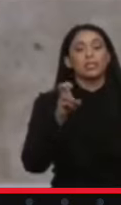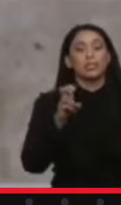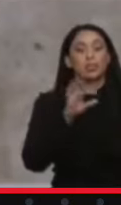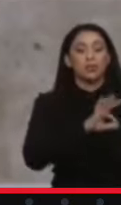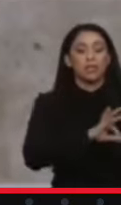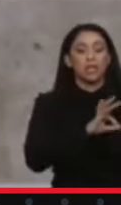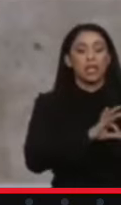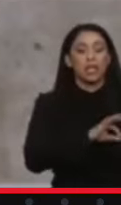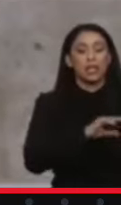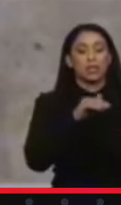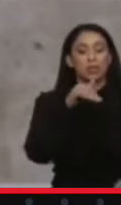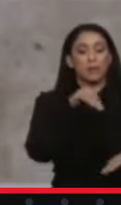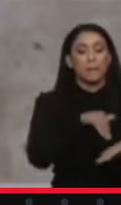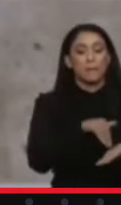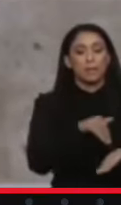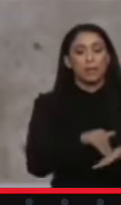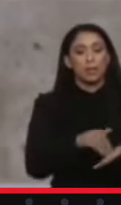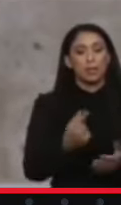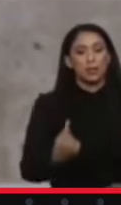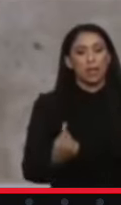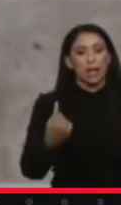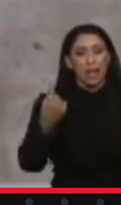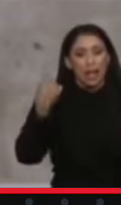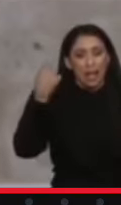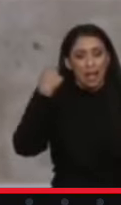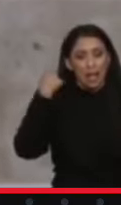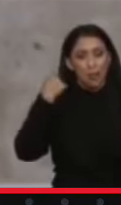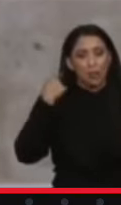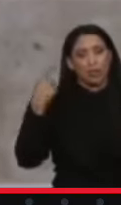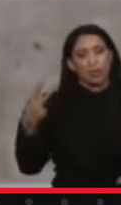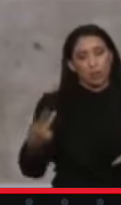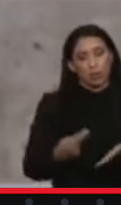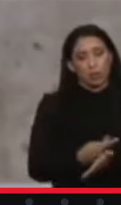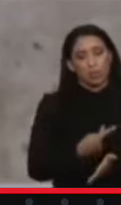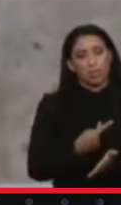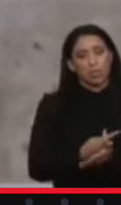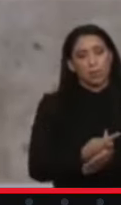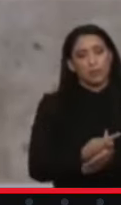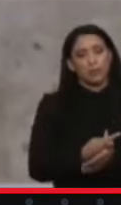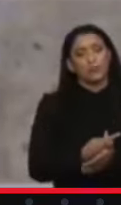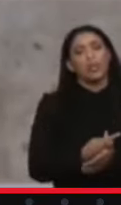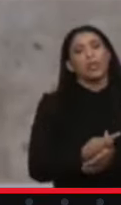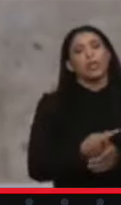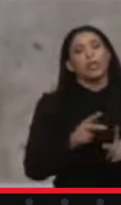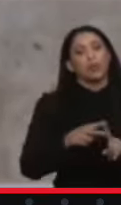5 salários mínimos vigentes à época dos últimos fatos, corrigidos monetariamente,